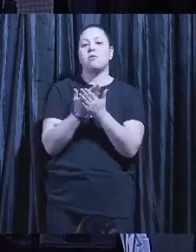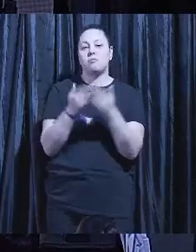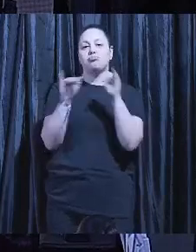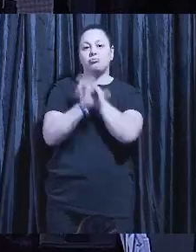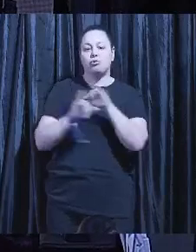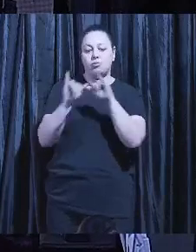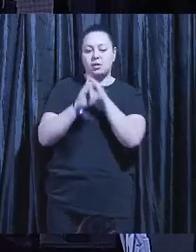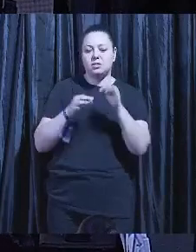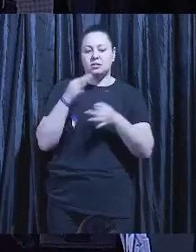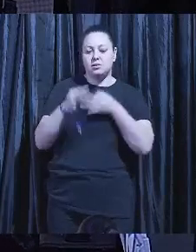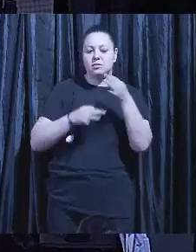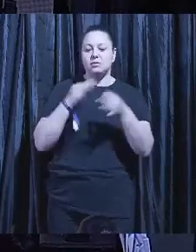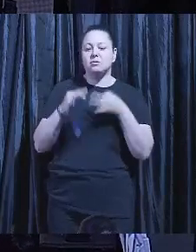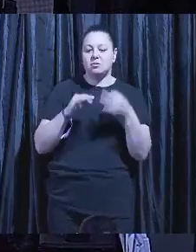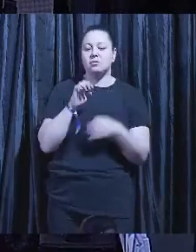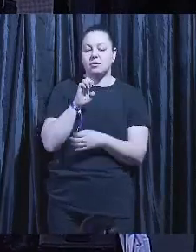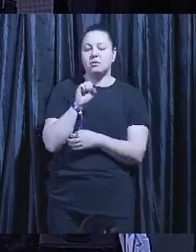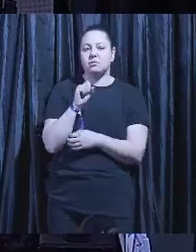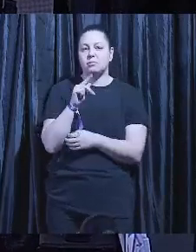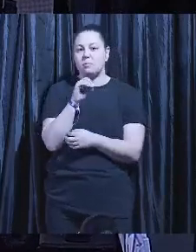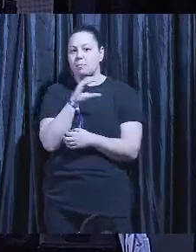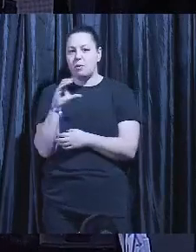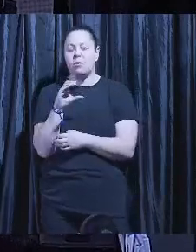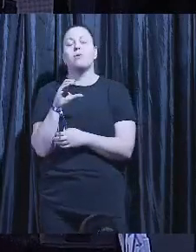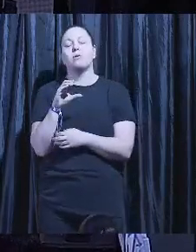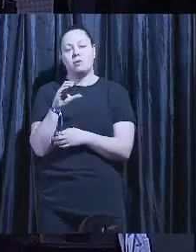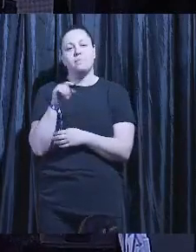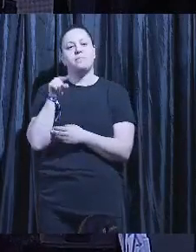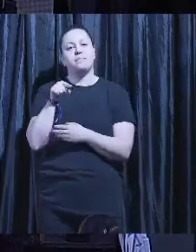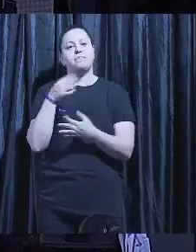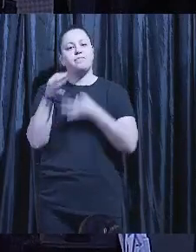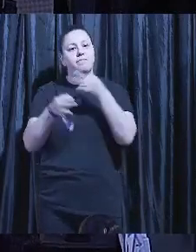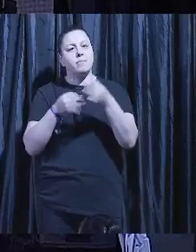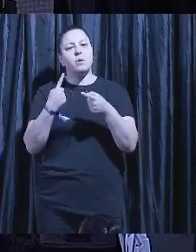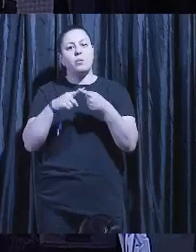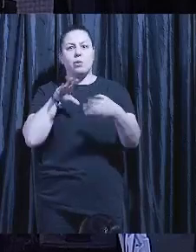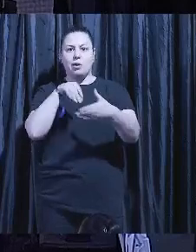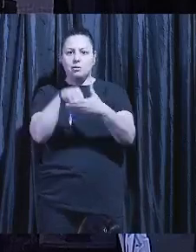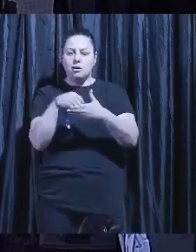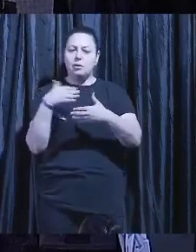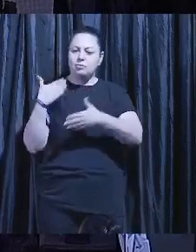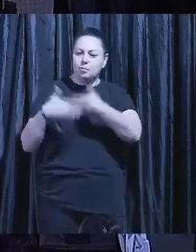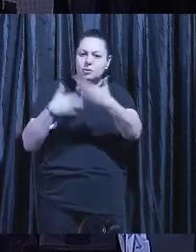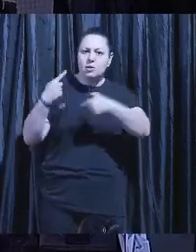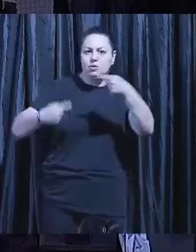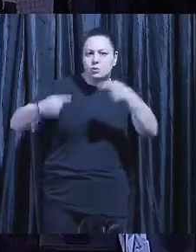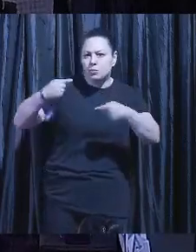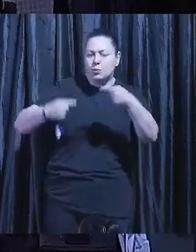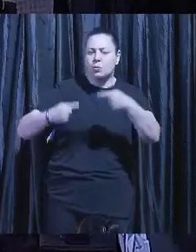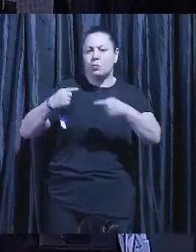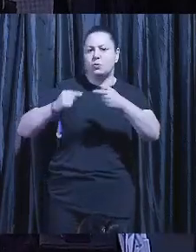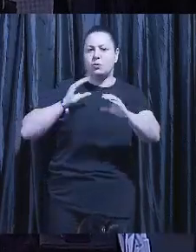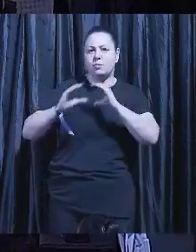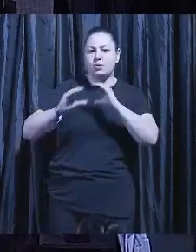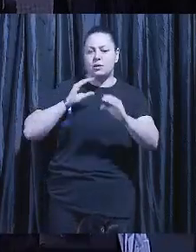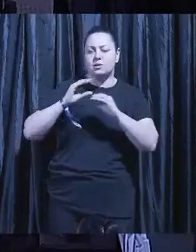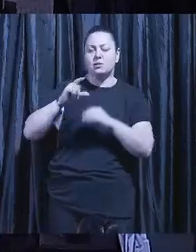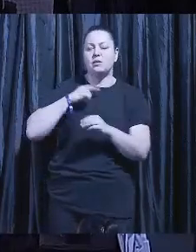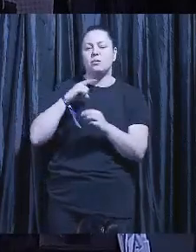Comunicação Crítica, porque, dentro desse processo da disputa da comunicação, a gente tem